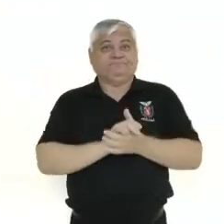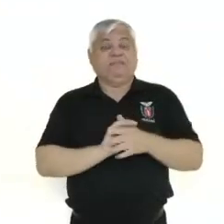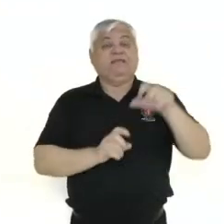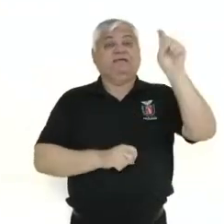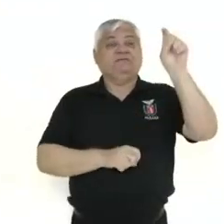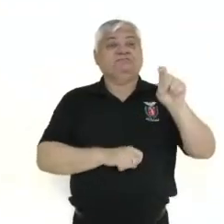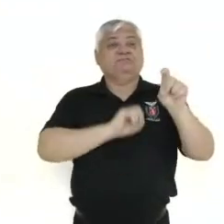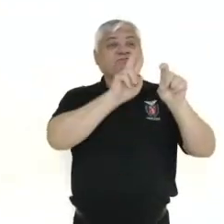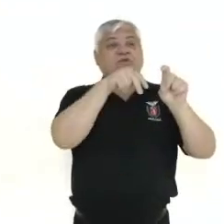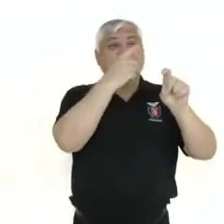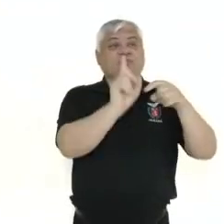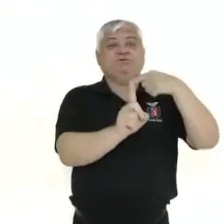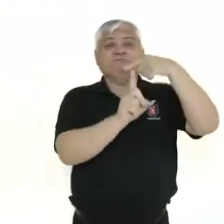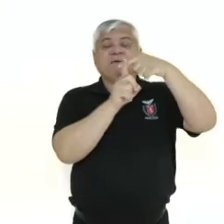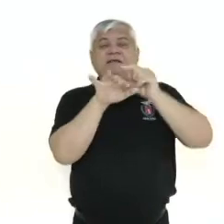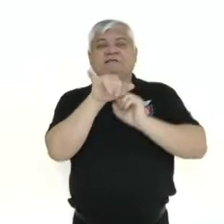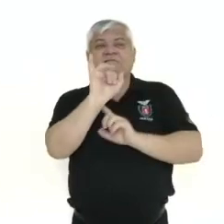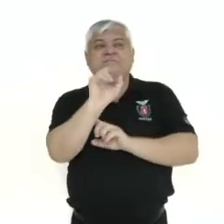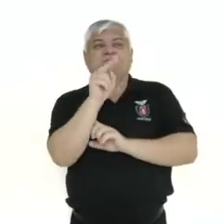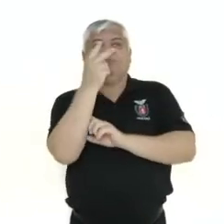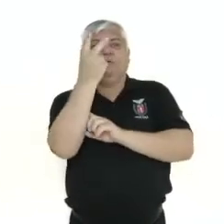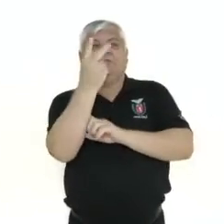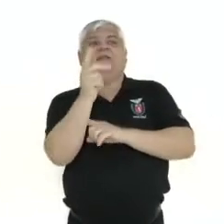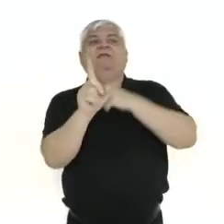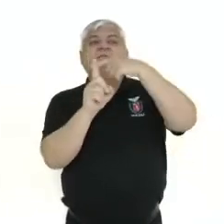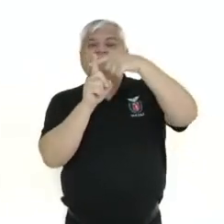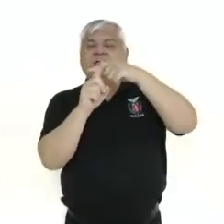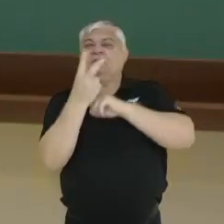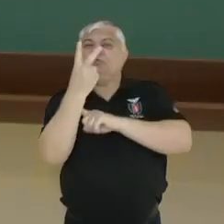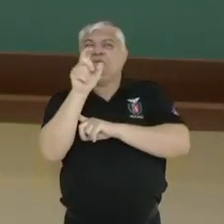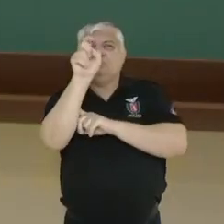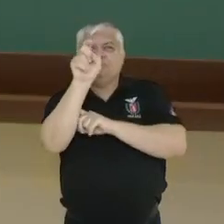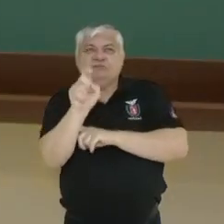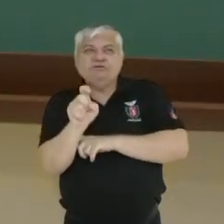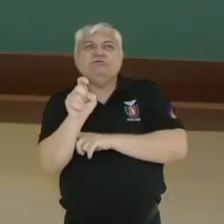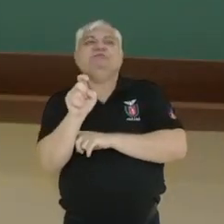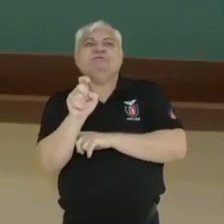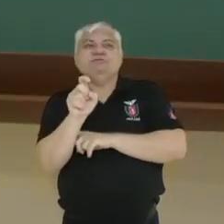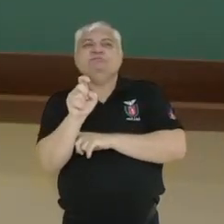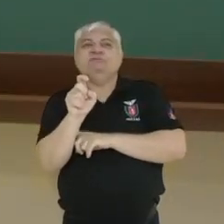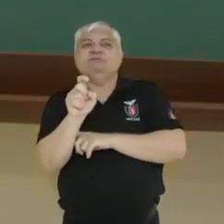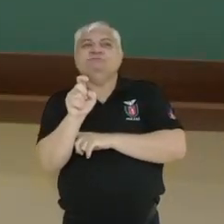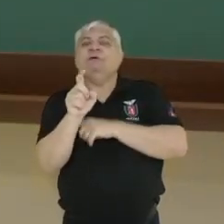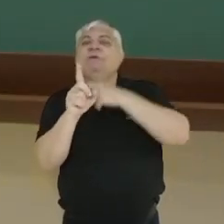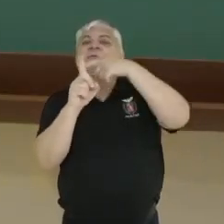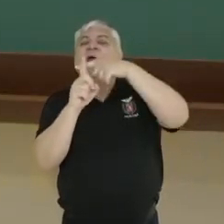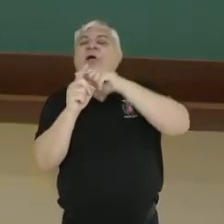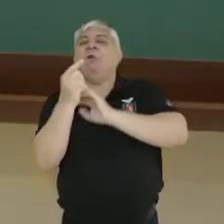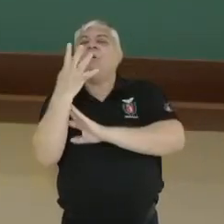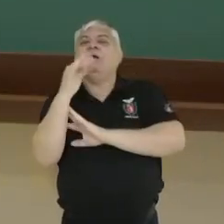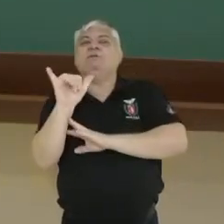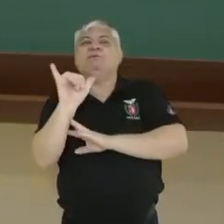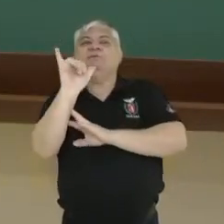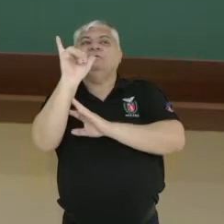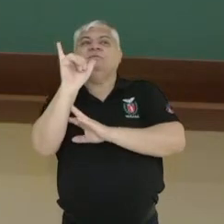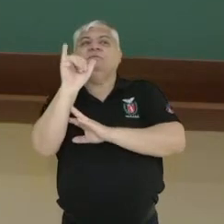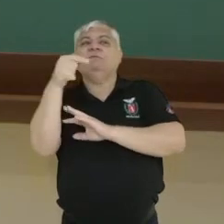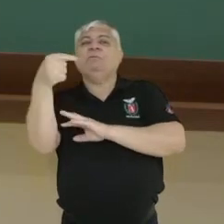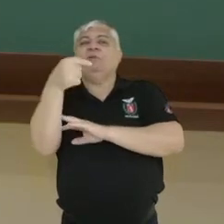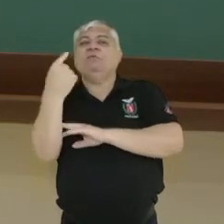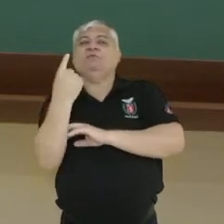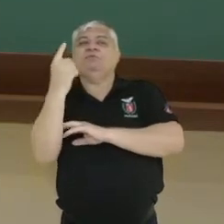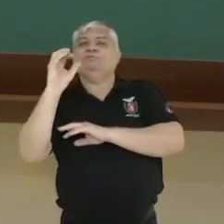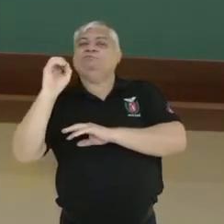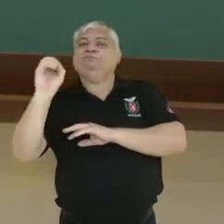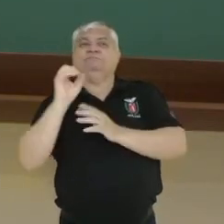daí a gente vai fazendo a comparação. Então, ó, aqui nós temos a equação geral. Esta expressão é igual a quem? É